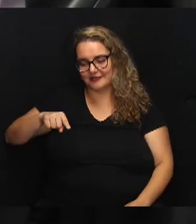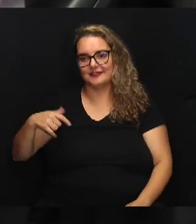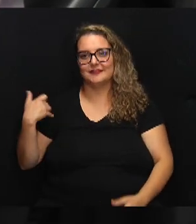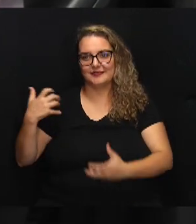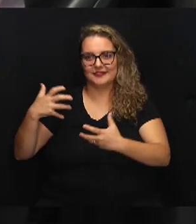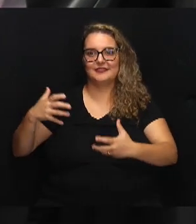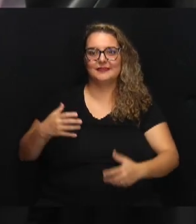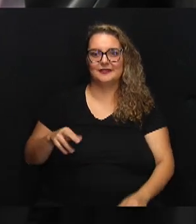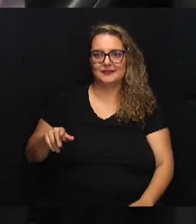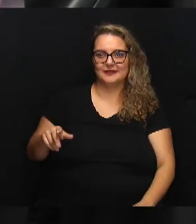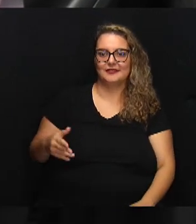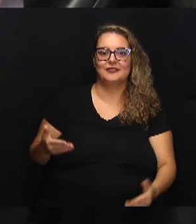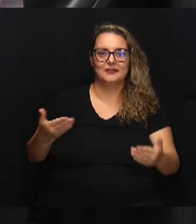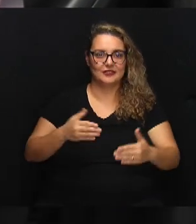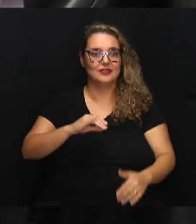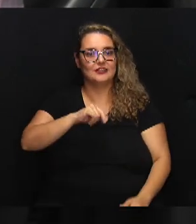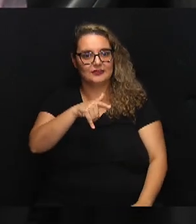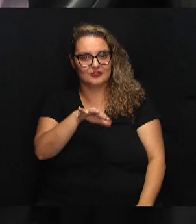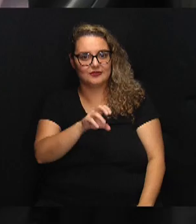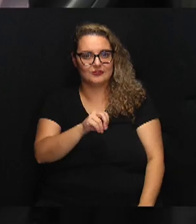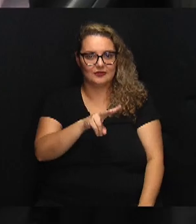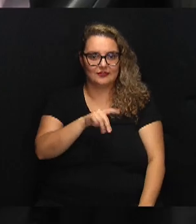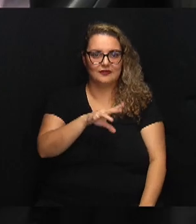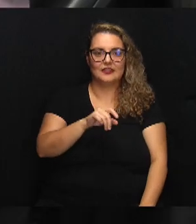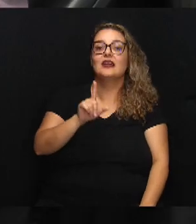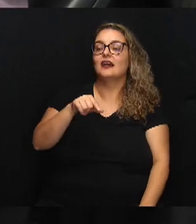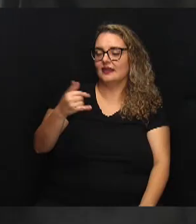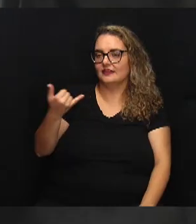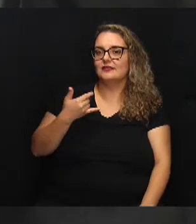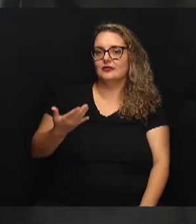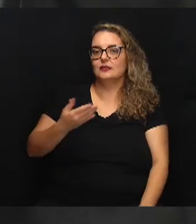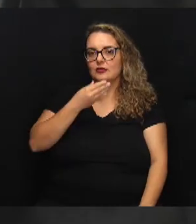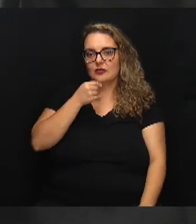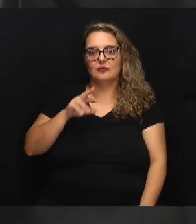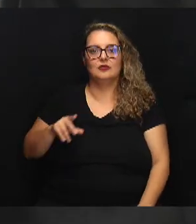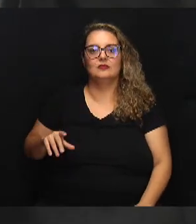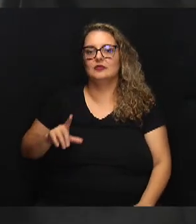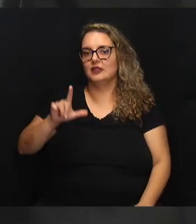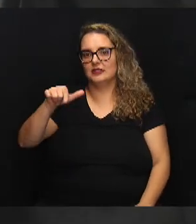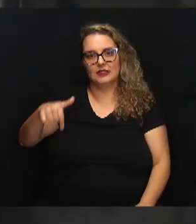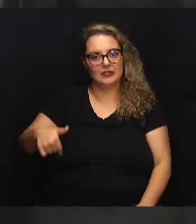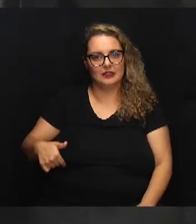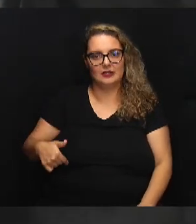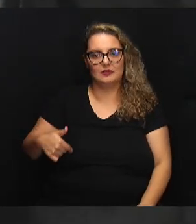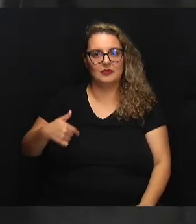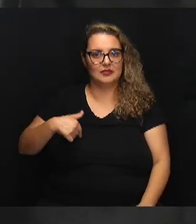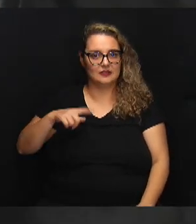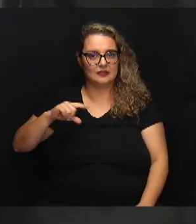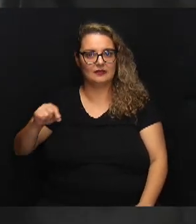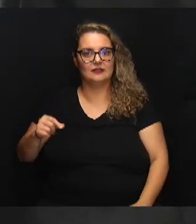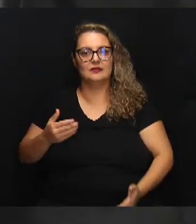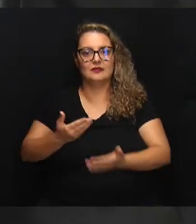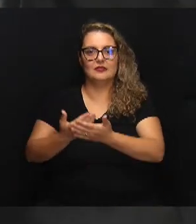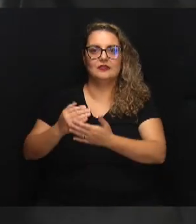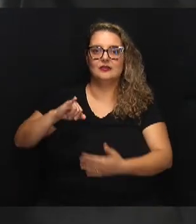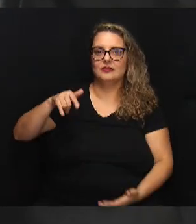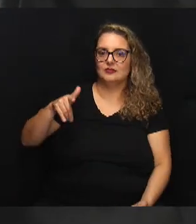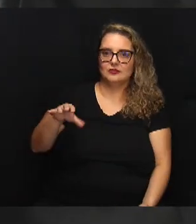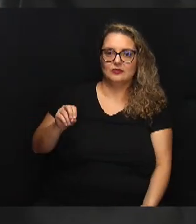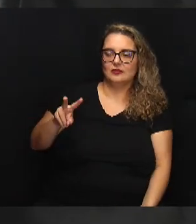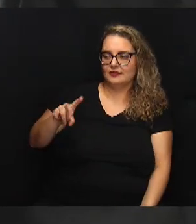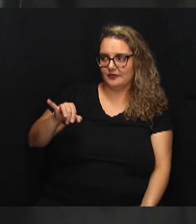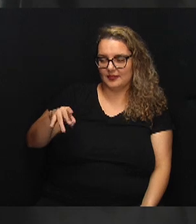mora ordem. onde? Ele mora em Joinville. Você já disse. Meu irmão saiu de casa também logo depois, né? Que eu saí, foi estudar em Joinville e ficou por